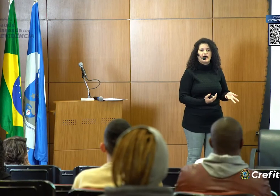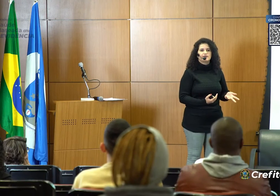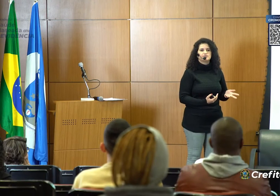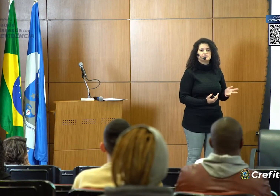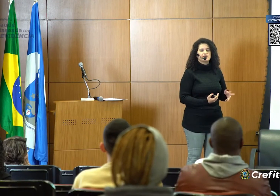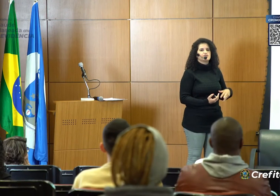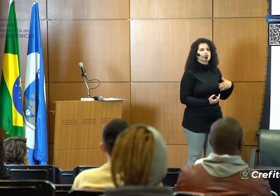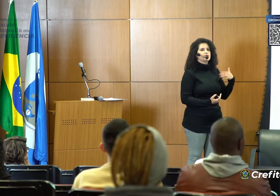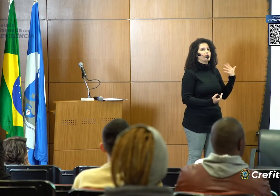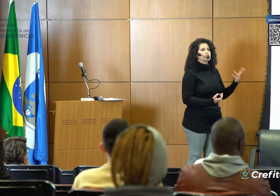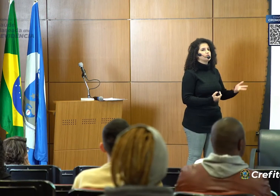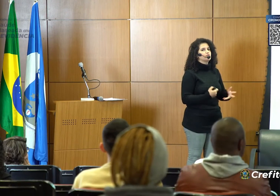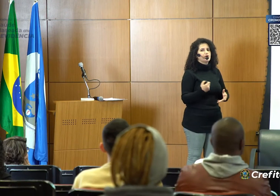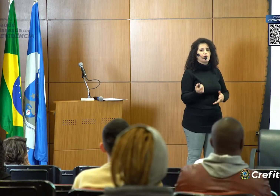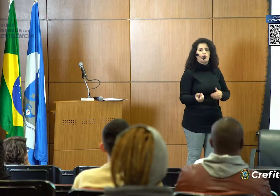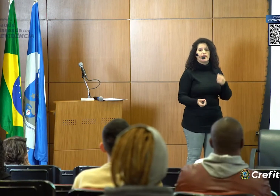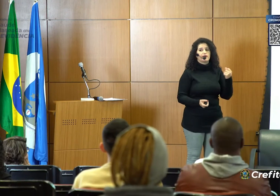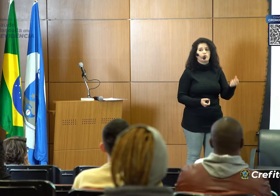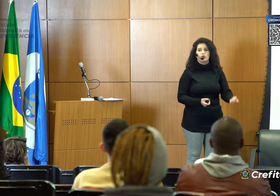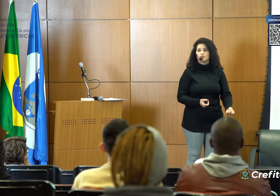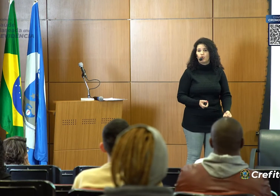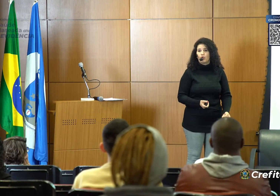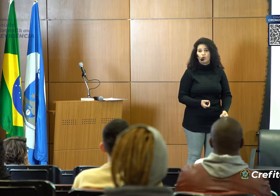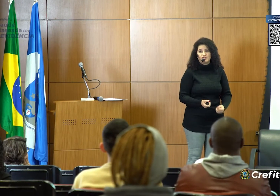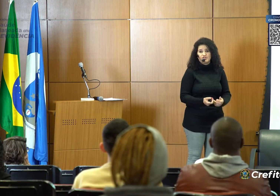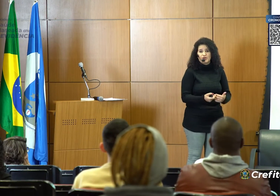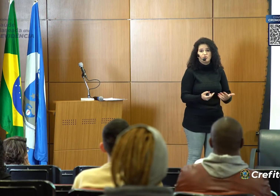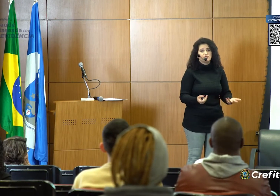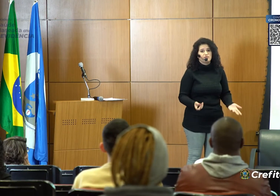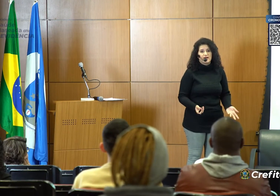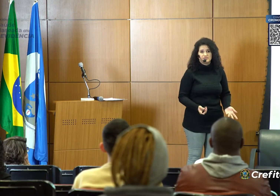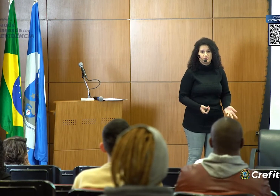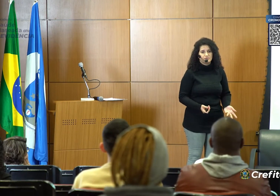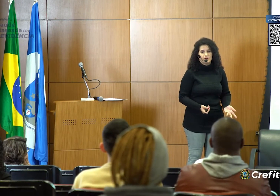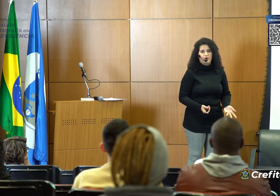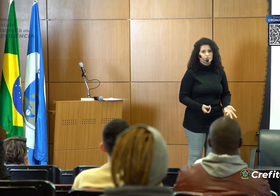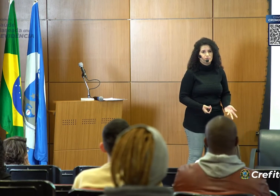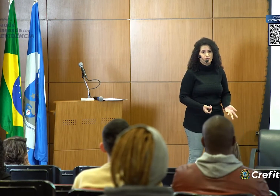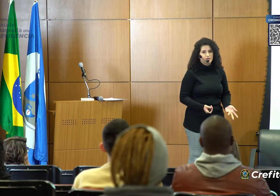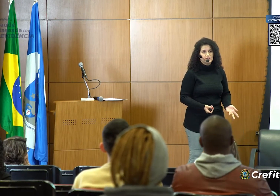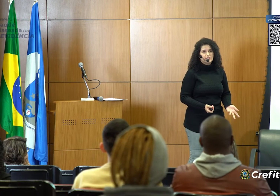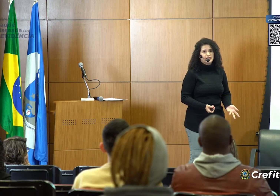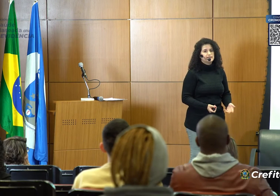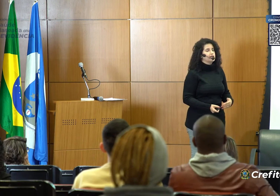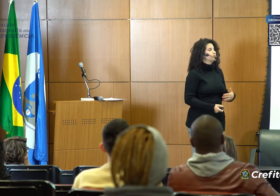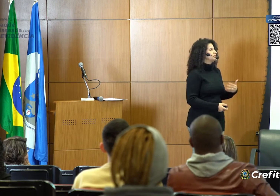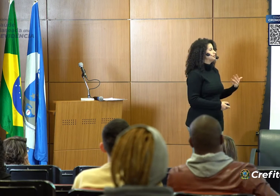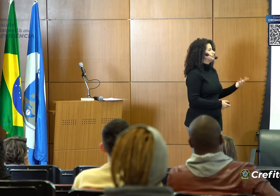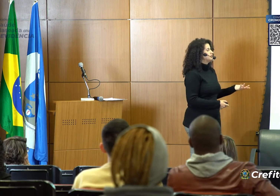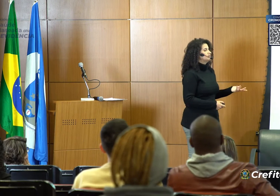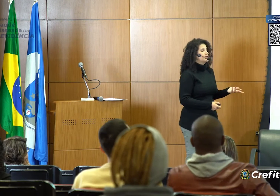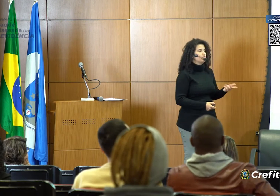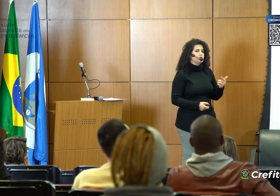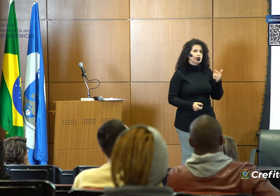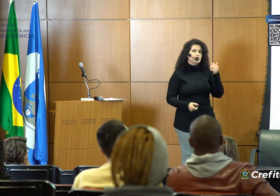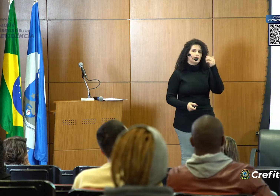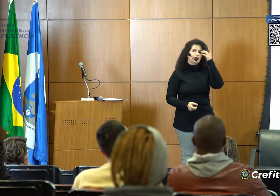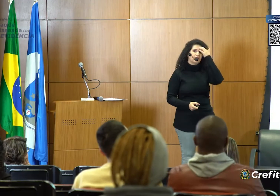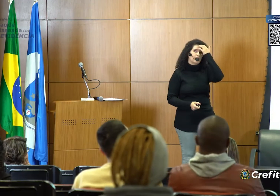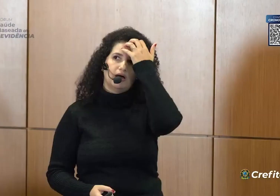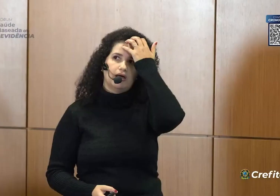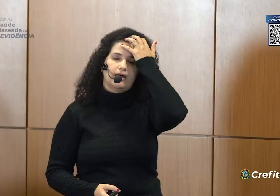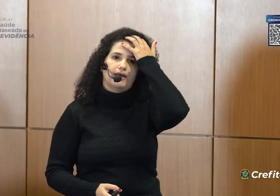de dados. Né? A gente também pode procurar o colega, o autor. Hoje em dia é muito fácil encontrar o autor. Né?